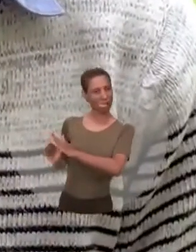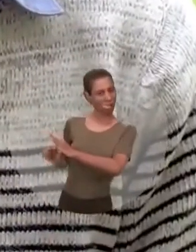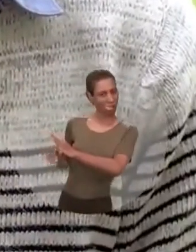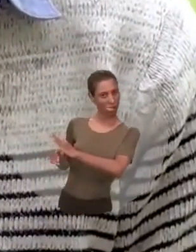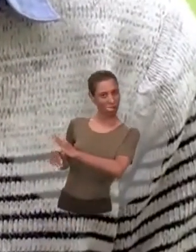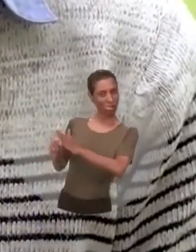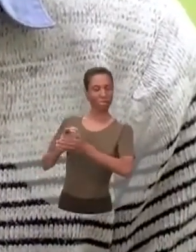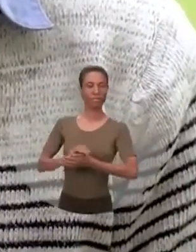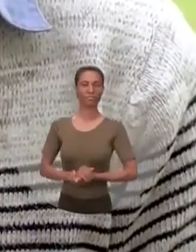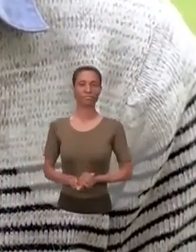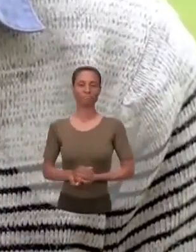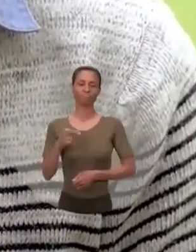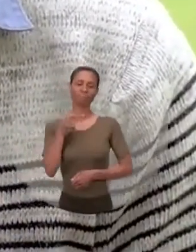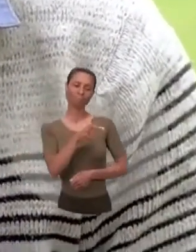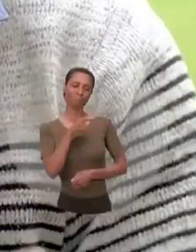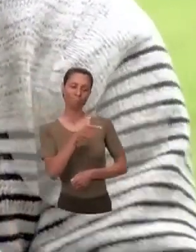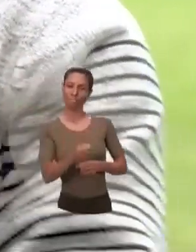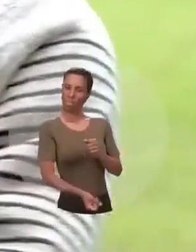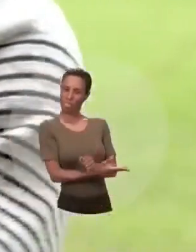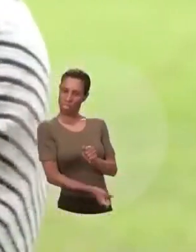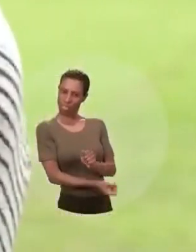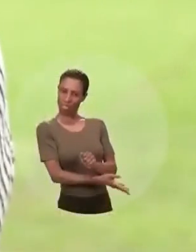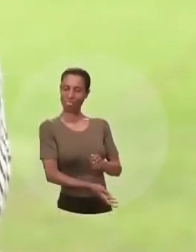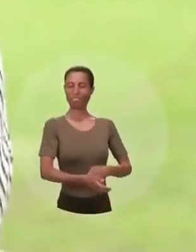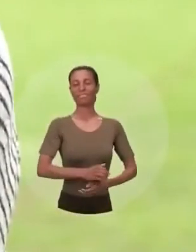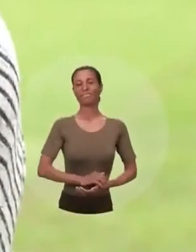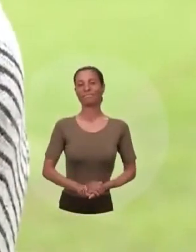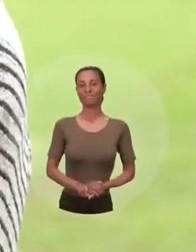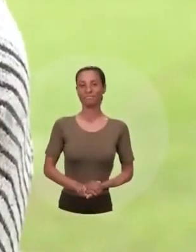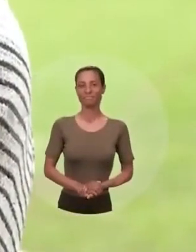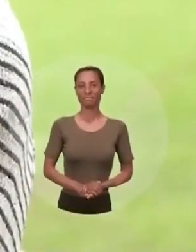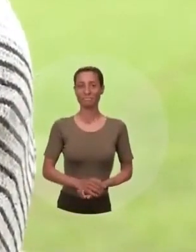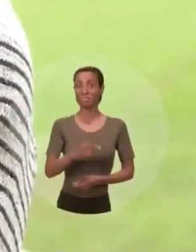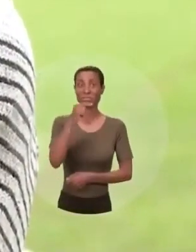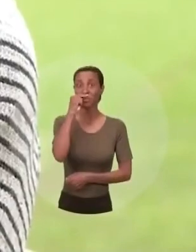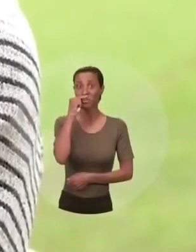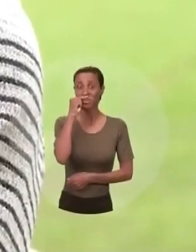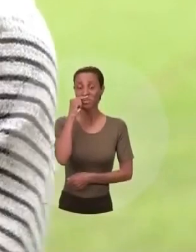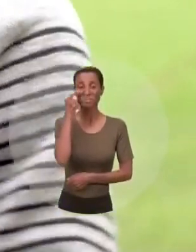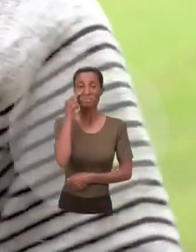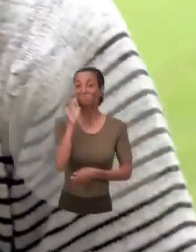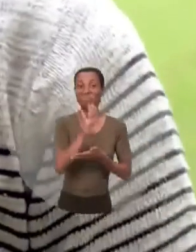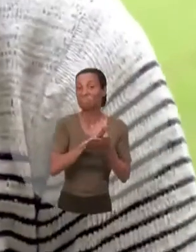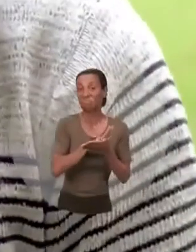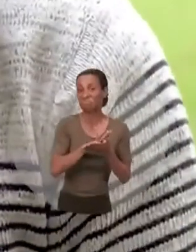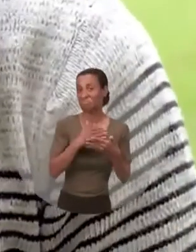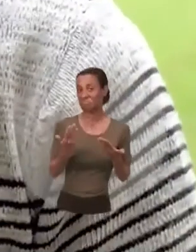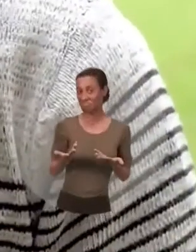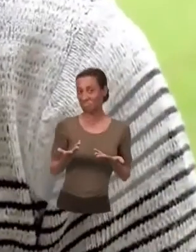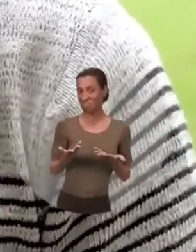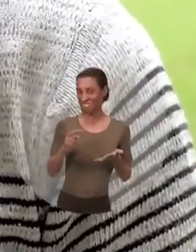fulano roubou isso, ciclano desviou aquilo. E do gringo